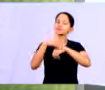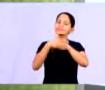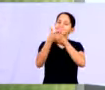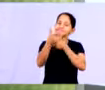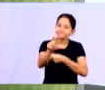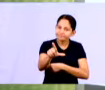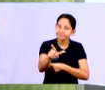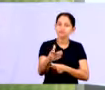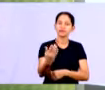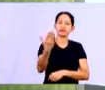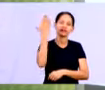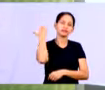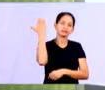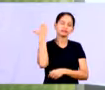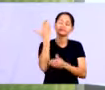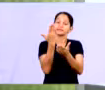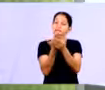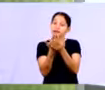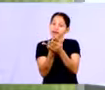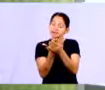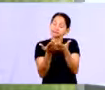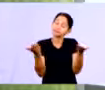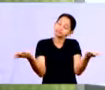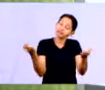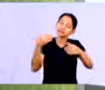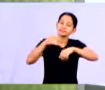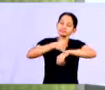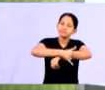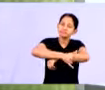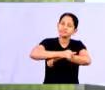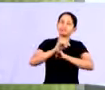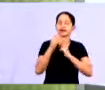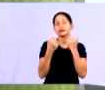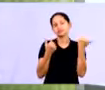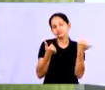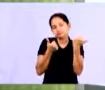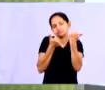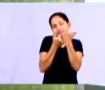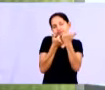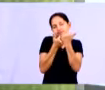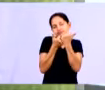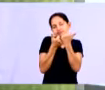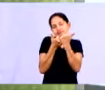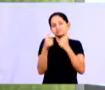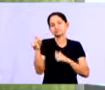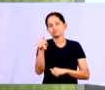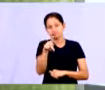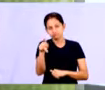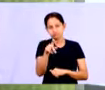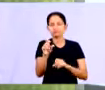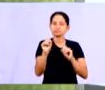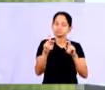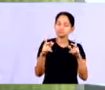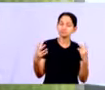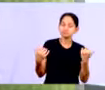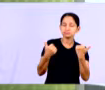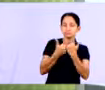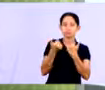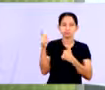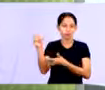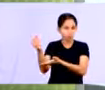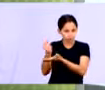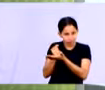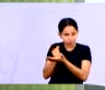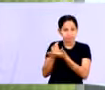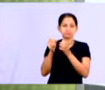que na aula passada não estava presente, mas acredito que foi substituída a altura na pessoa da professora Denise e no professor assistente que